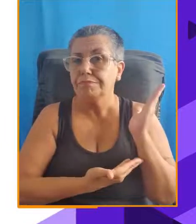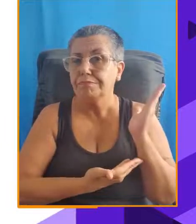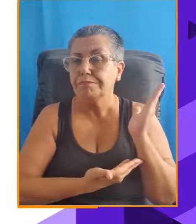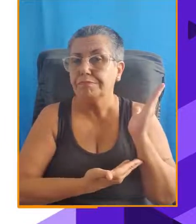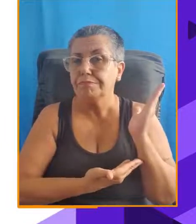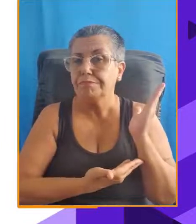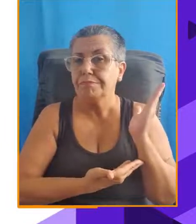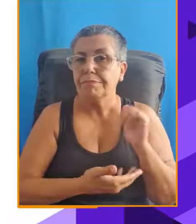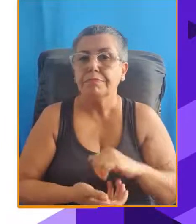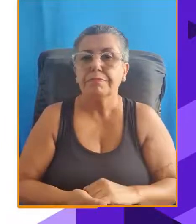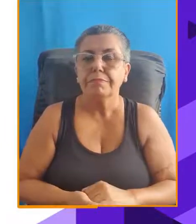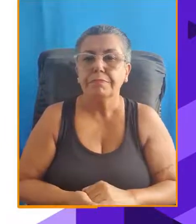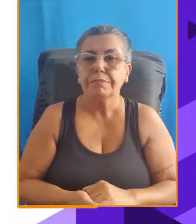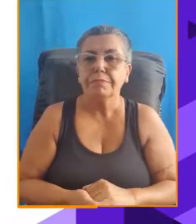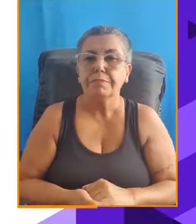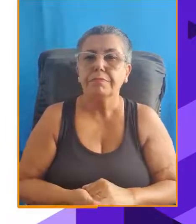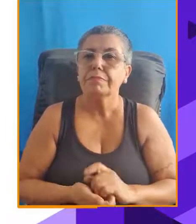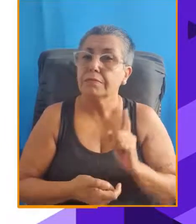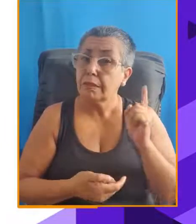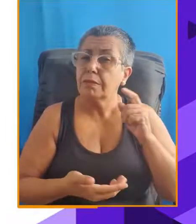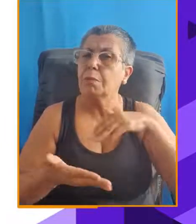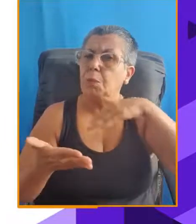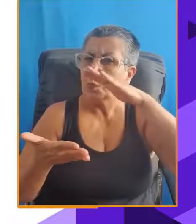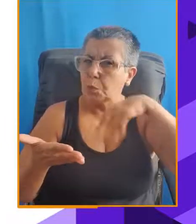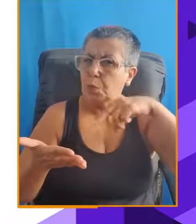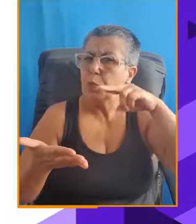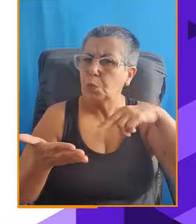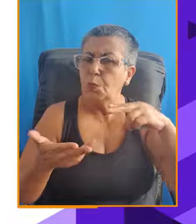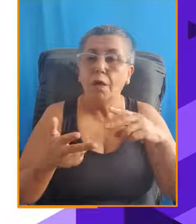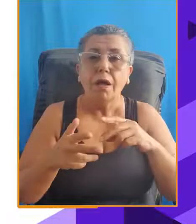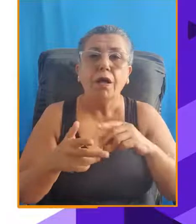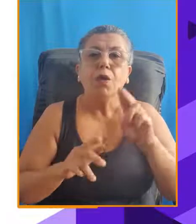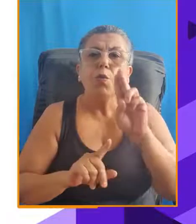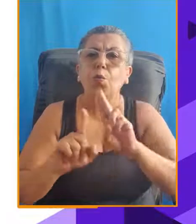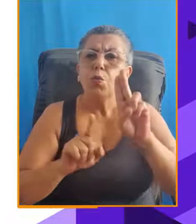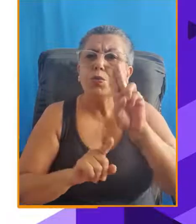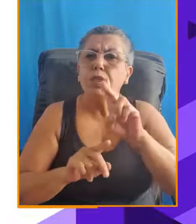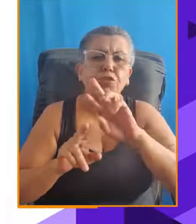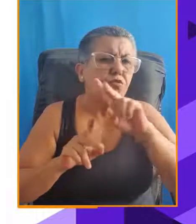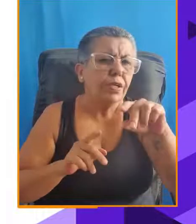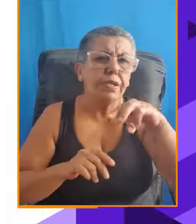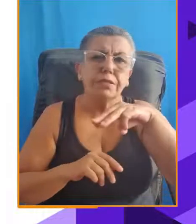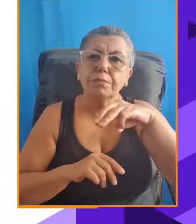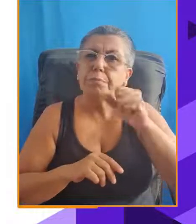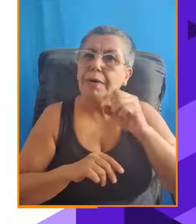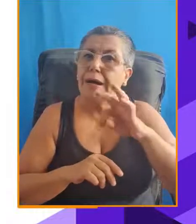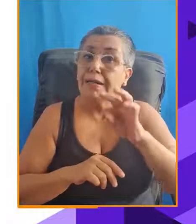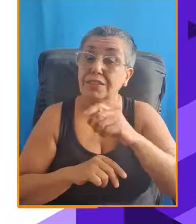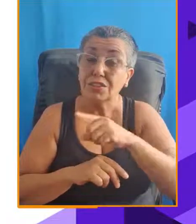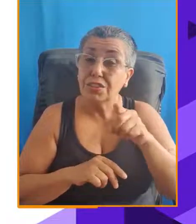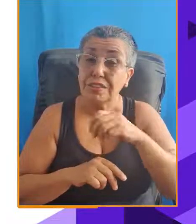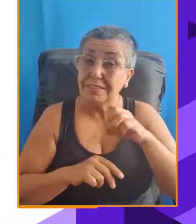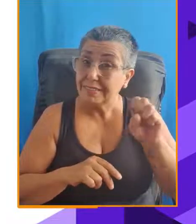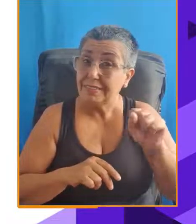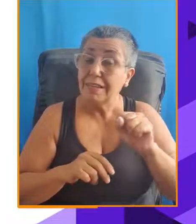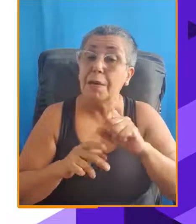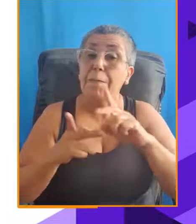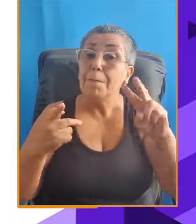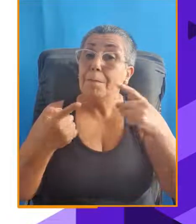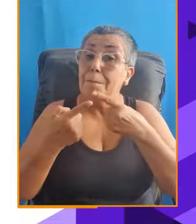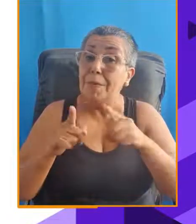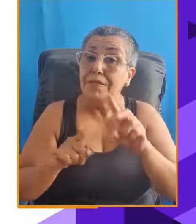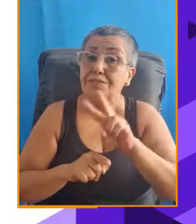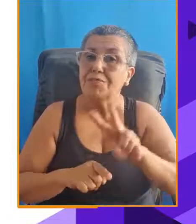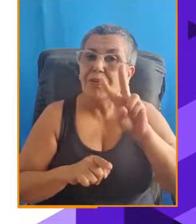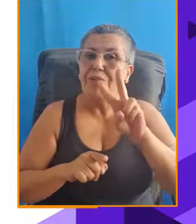do pintor Henri Matisse. Nessa pintura são usados diferentes matizes, mas com o mesmo valor, o